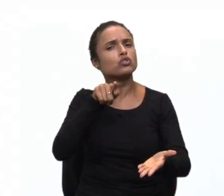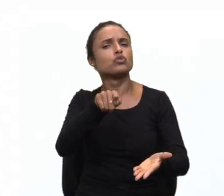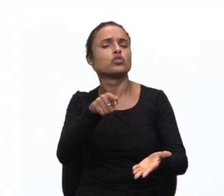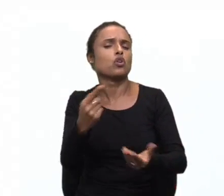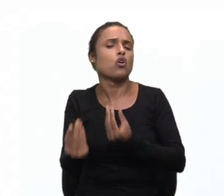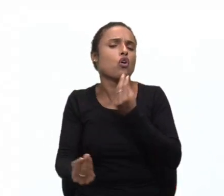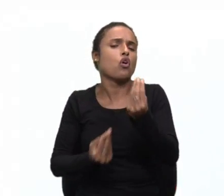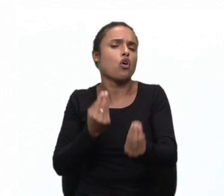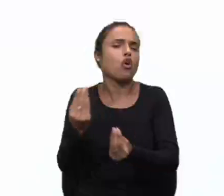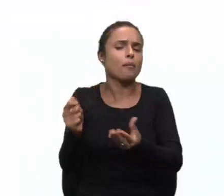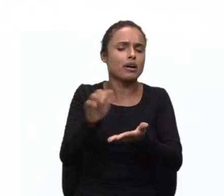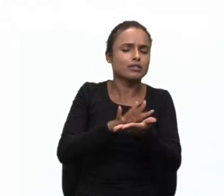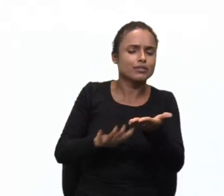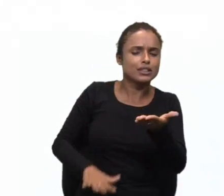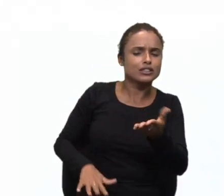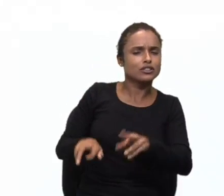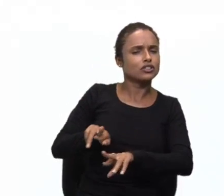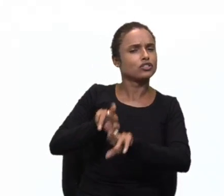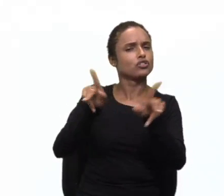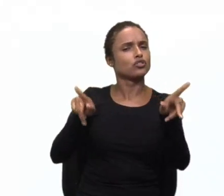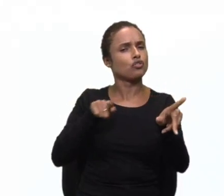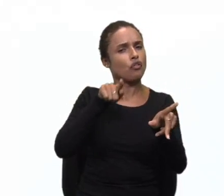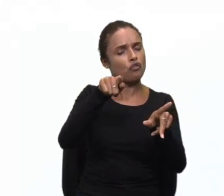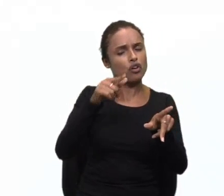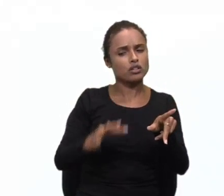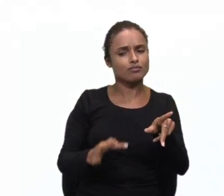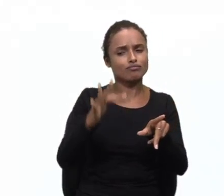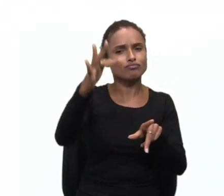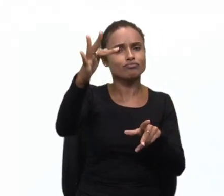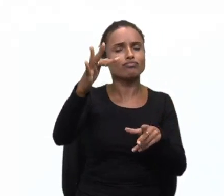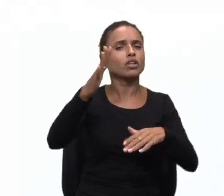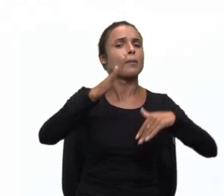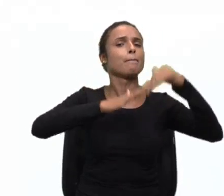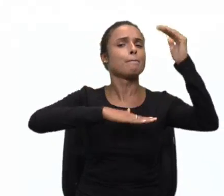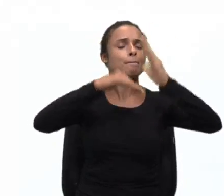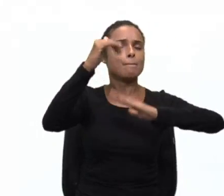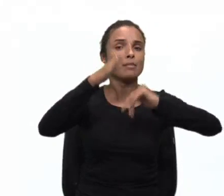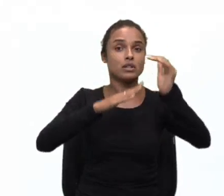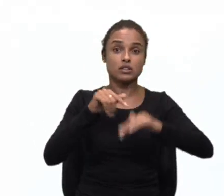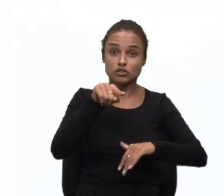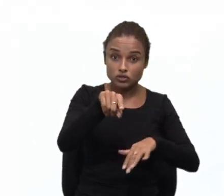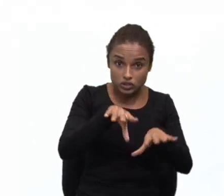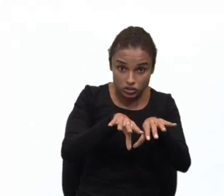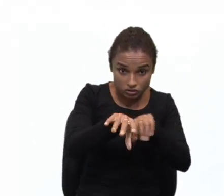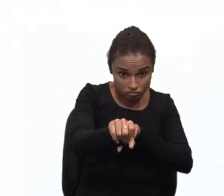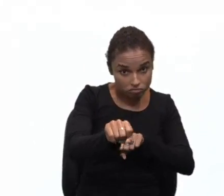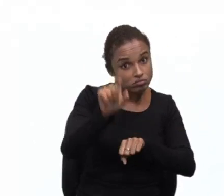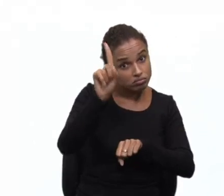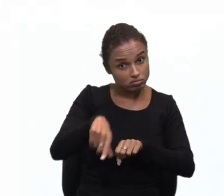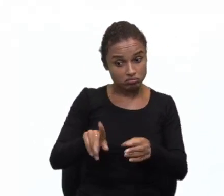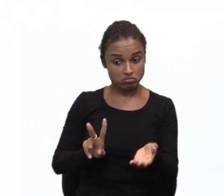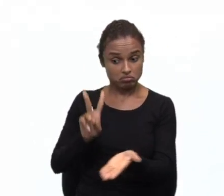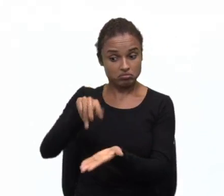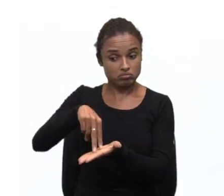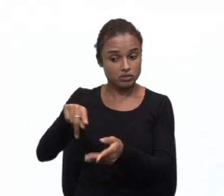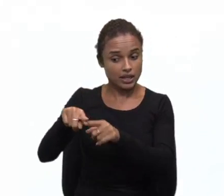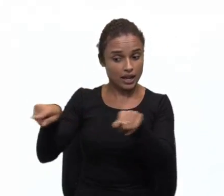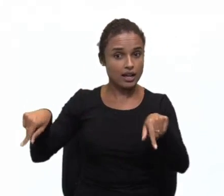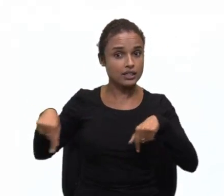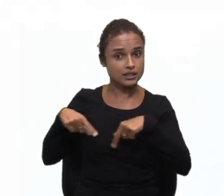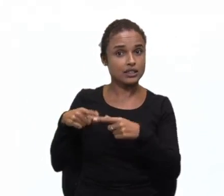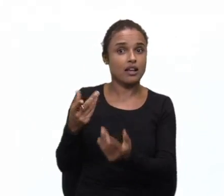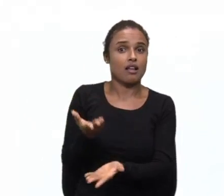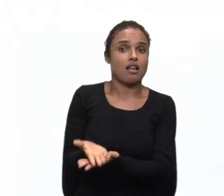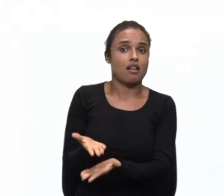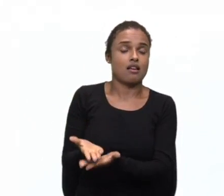educação física escolar, ligada à sua futura atuação. Tá? Você está se formando para isso. Então, ligada ao que